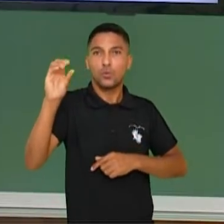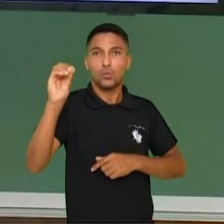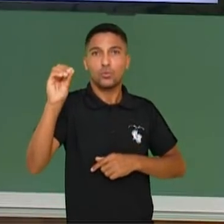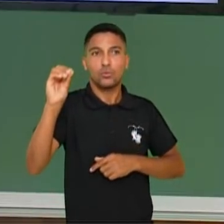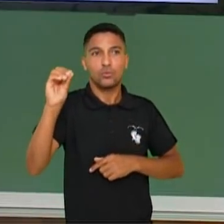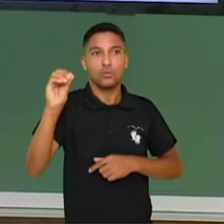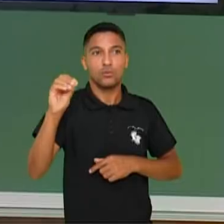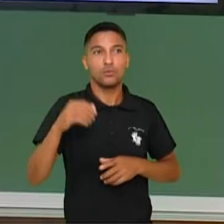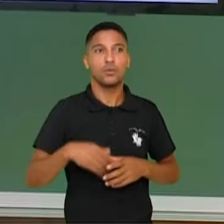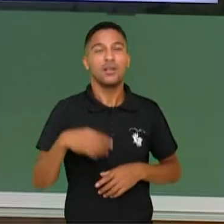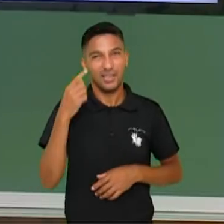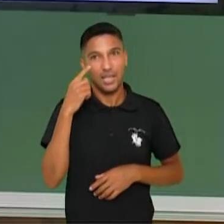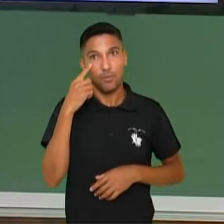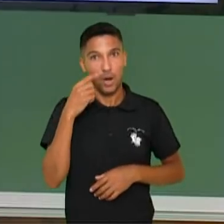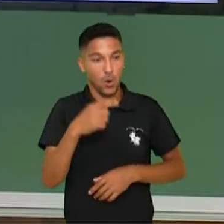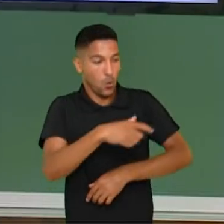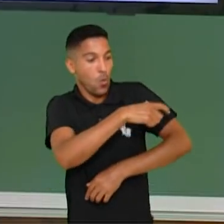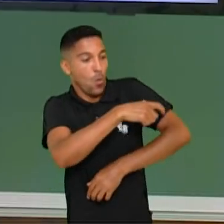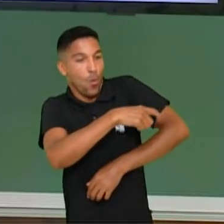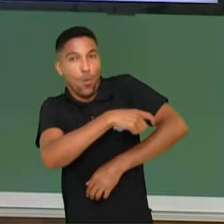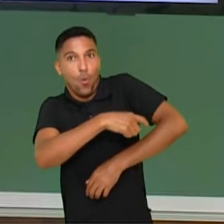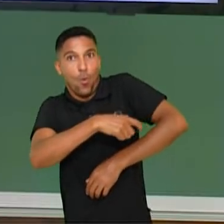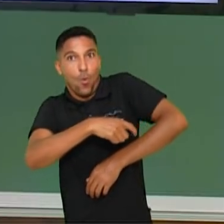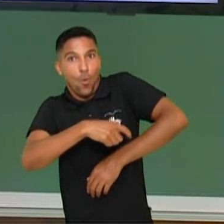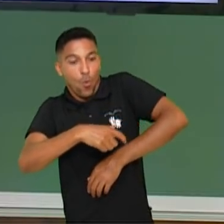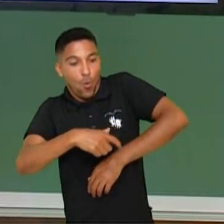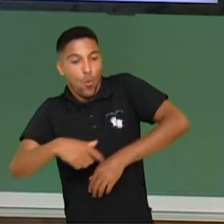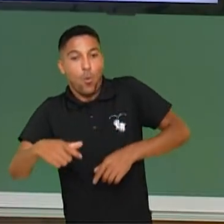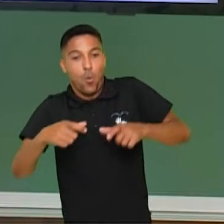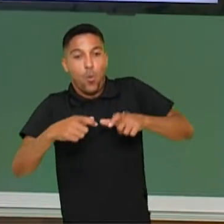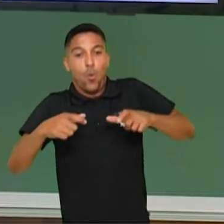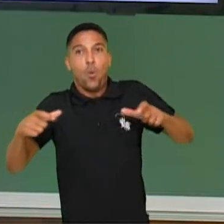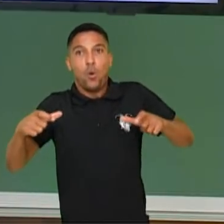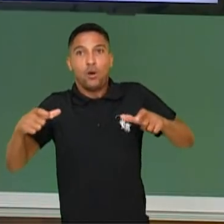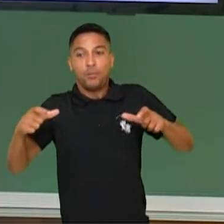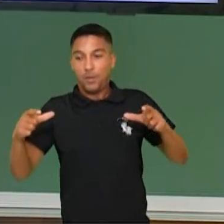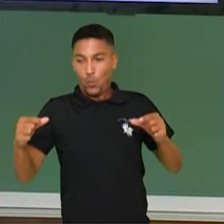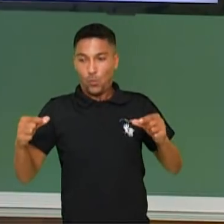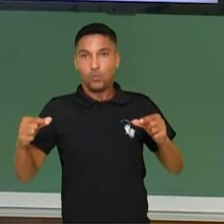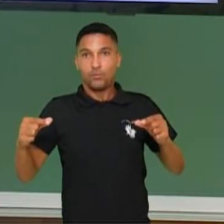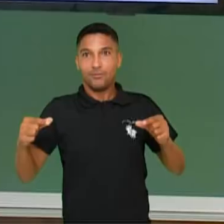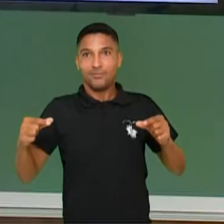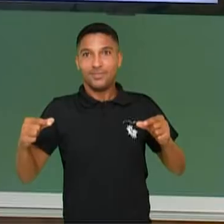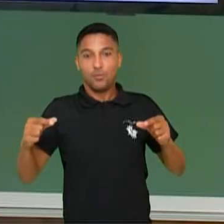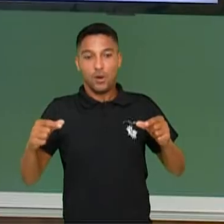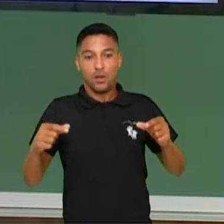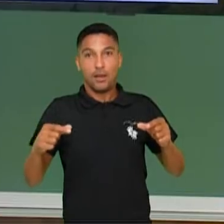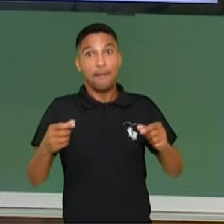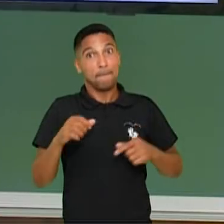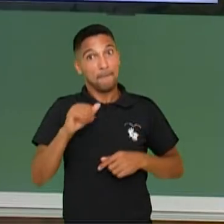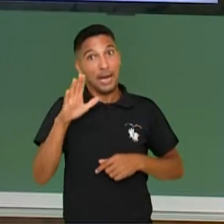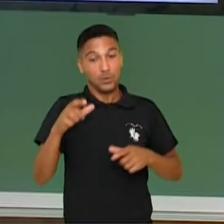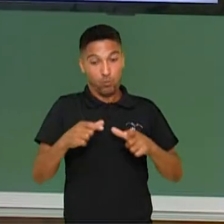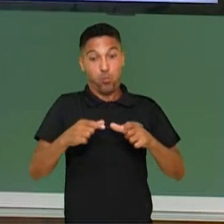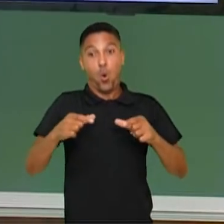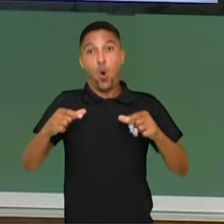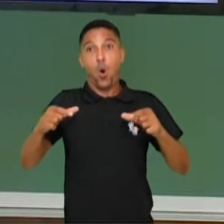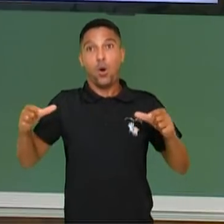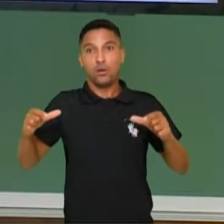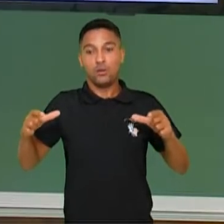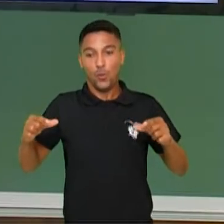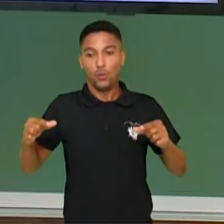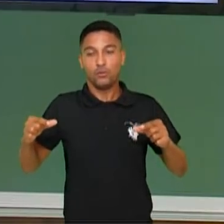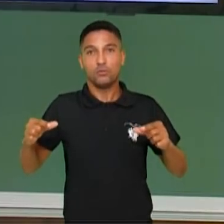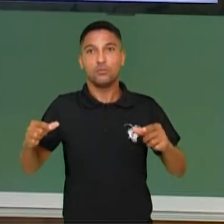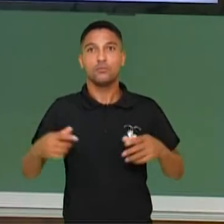Se o longo ele é maior em comprimento e menor em largura, Então, vamos pensar num osso considerado